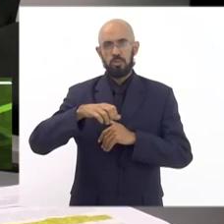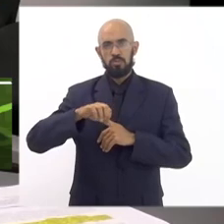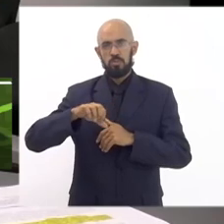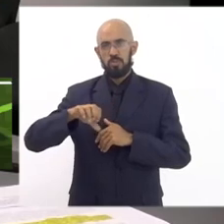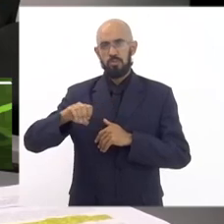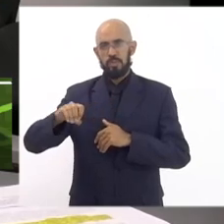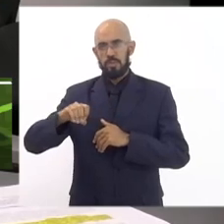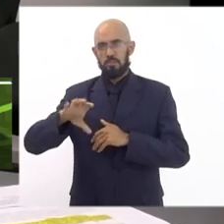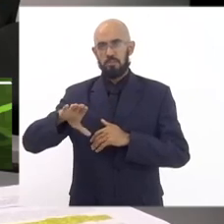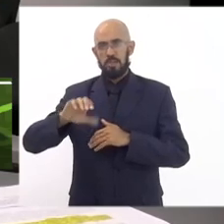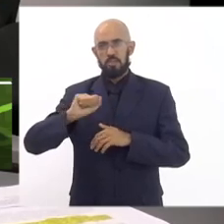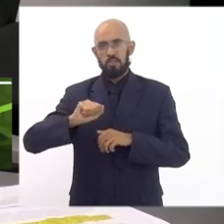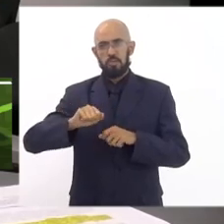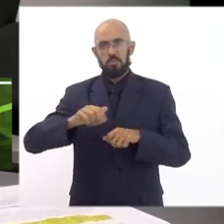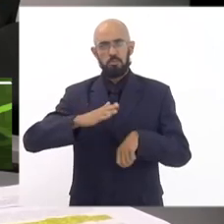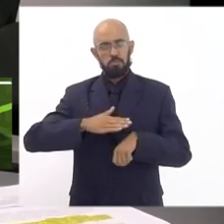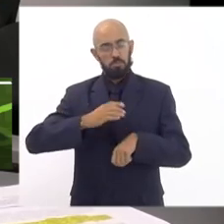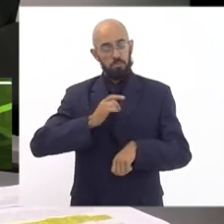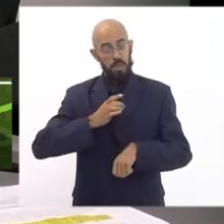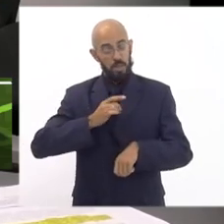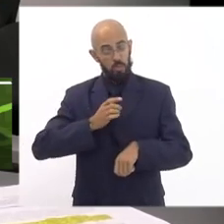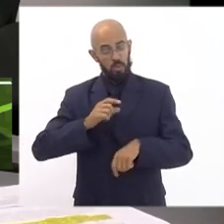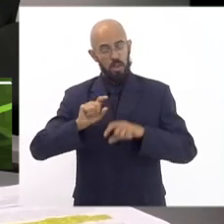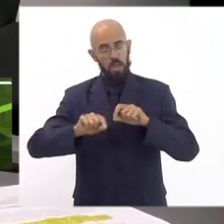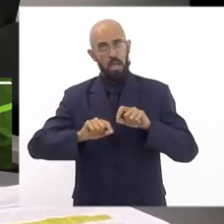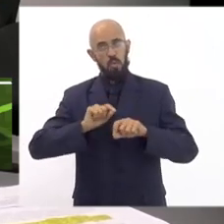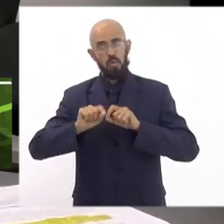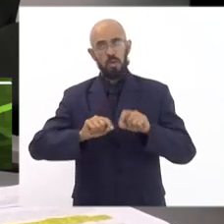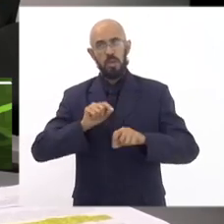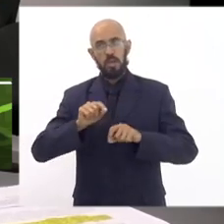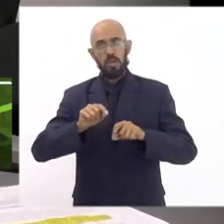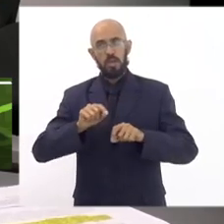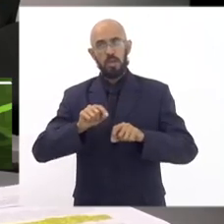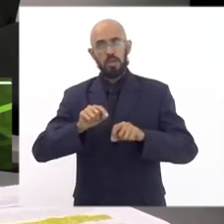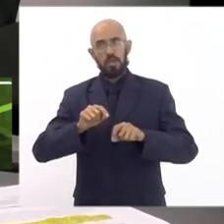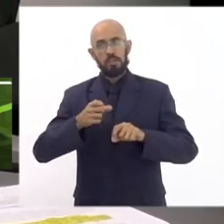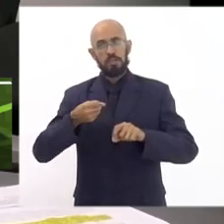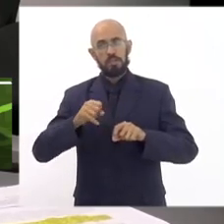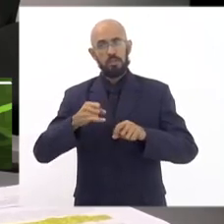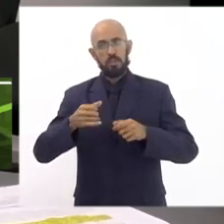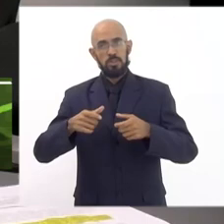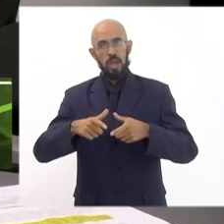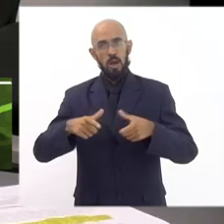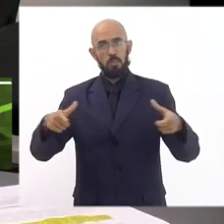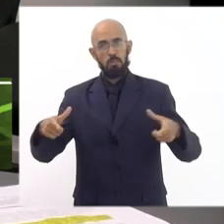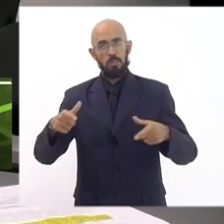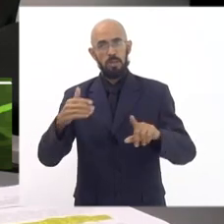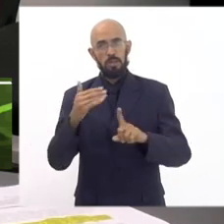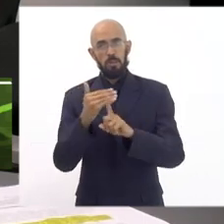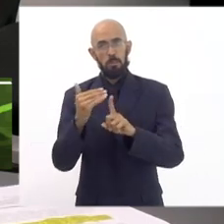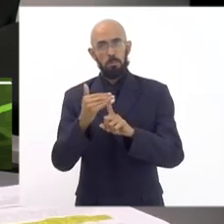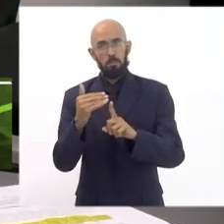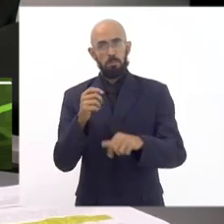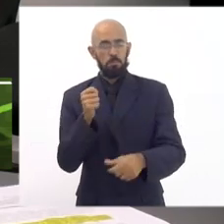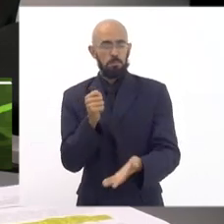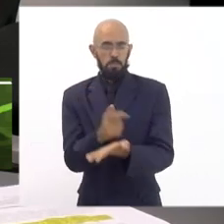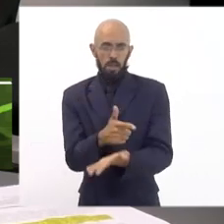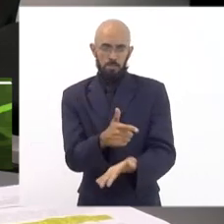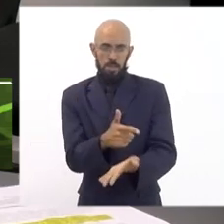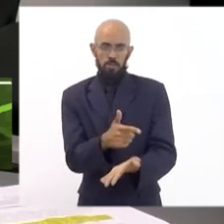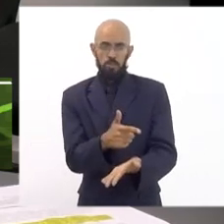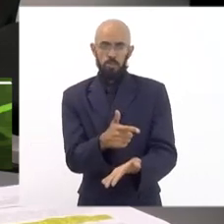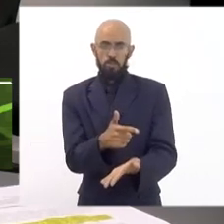uma ampliação tão drástica na meia entrada... Eu tenho críticas à parte sobre a questão da meia entrada. Tá? Acho que é uma